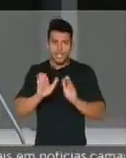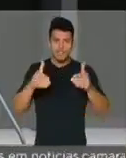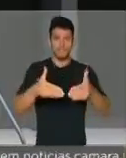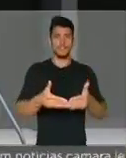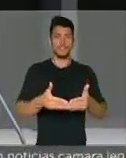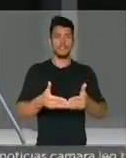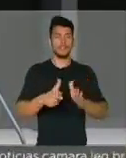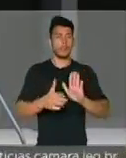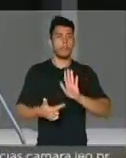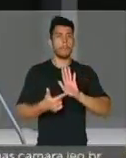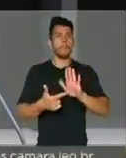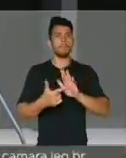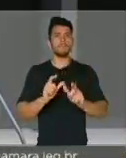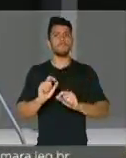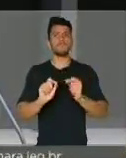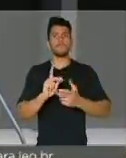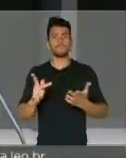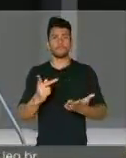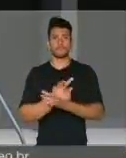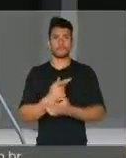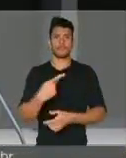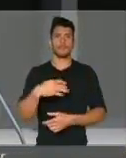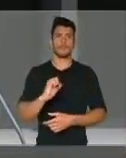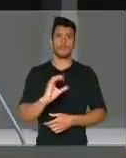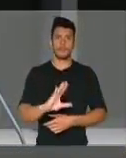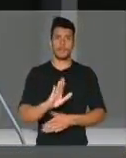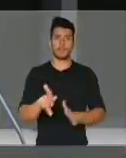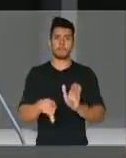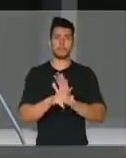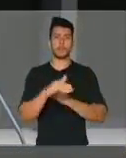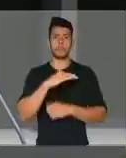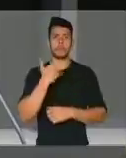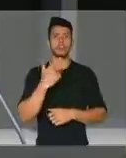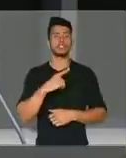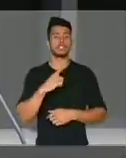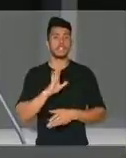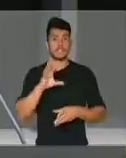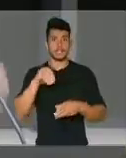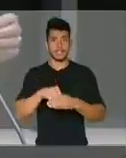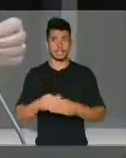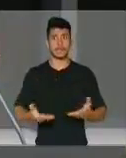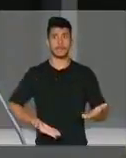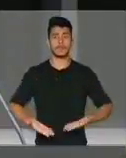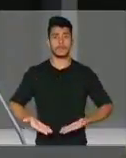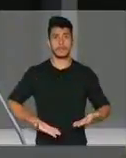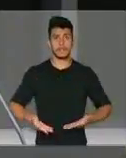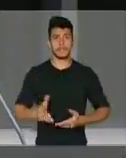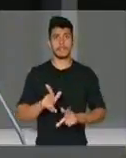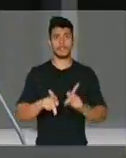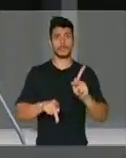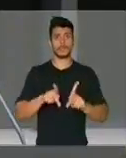disfarçar o sucateamento que a PEC da morte causa nos serviços públicos.